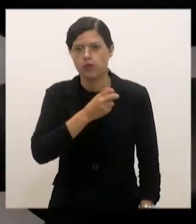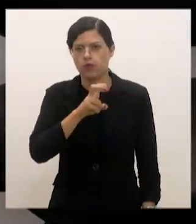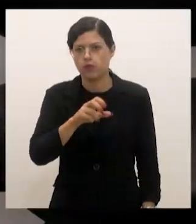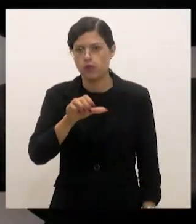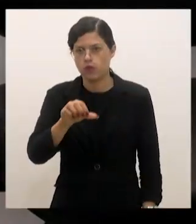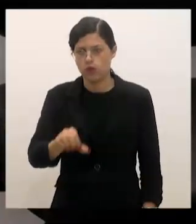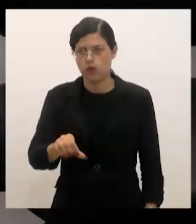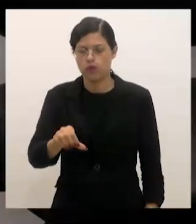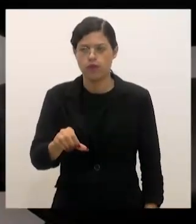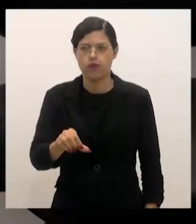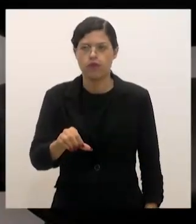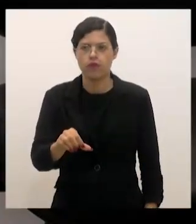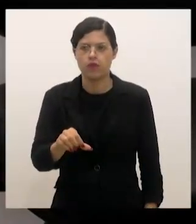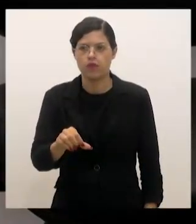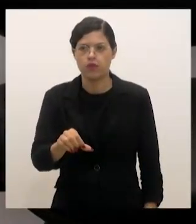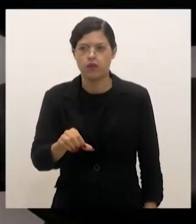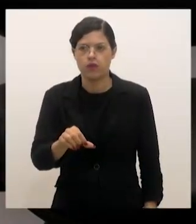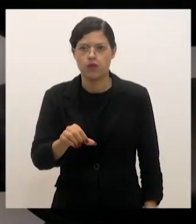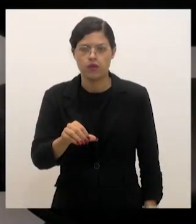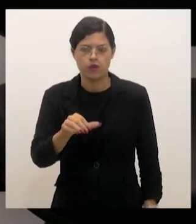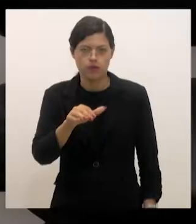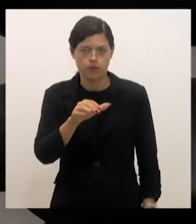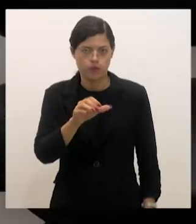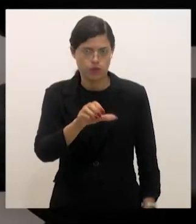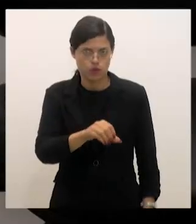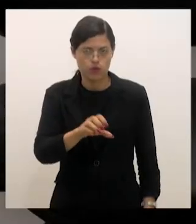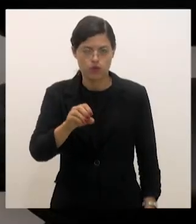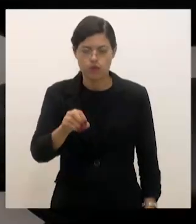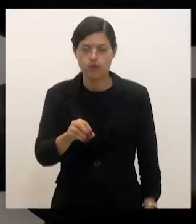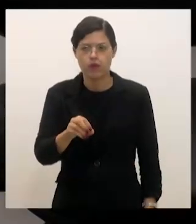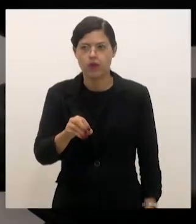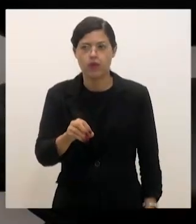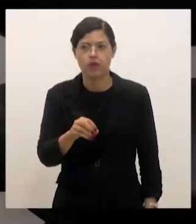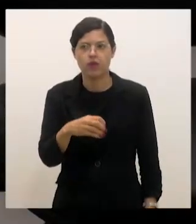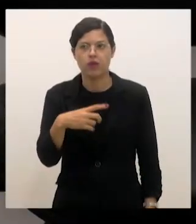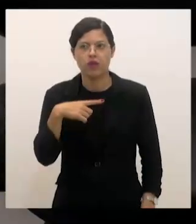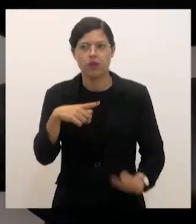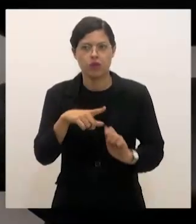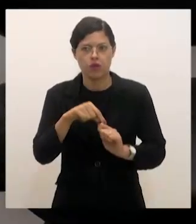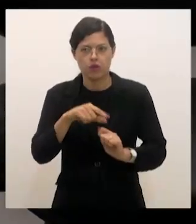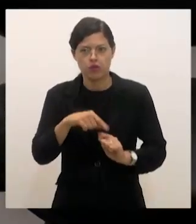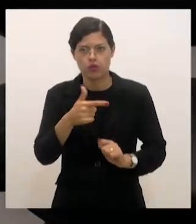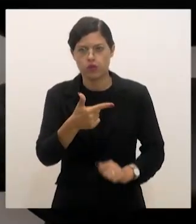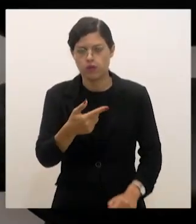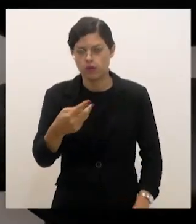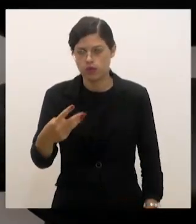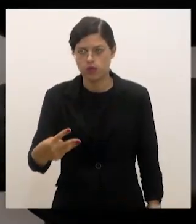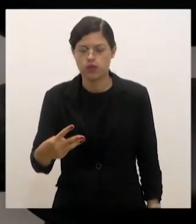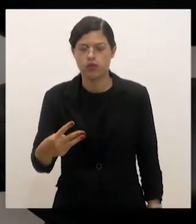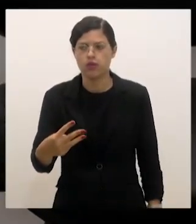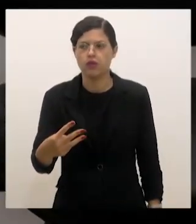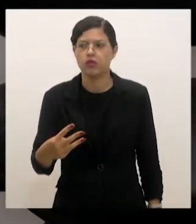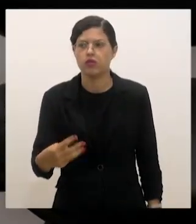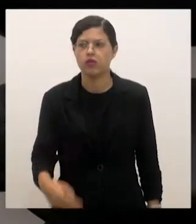59 de 90, que prevê em seu artigo 23